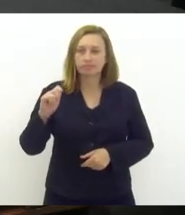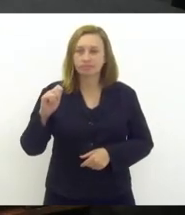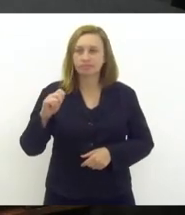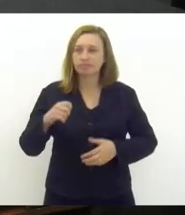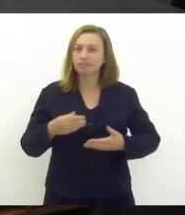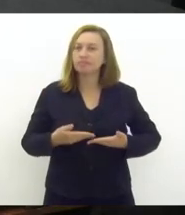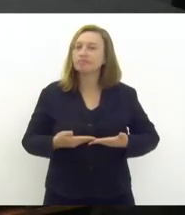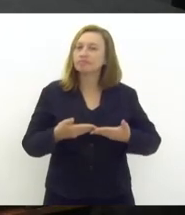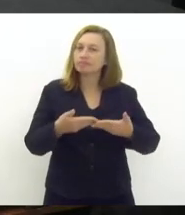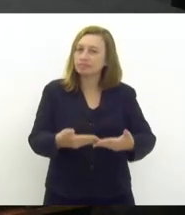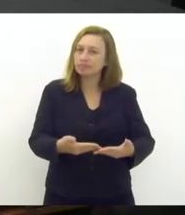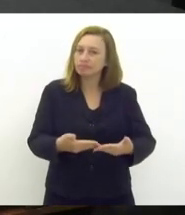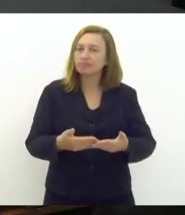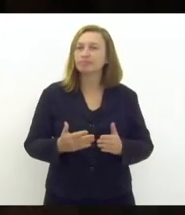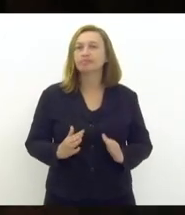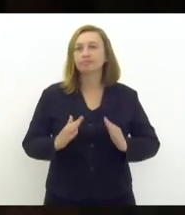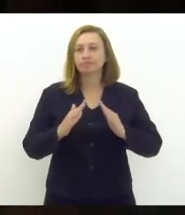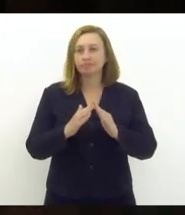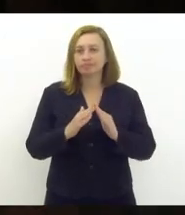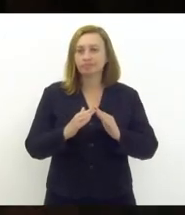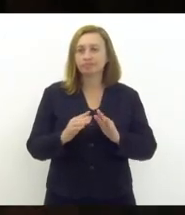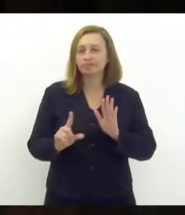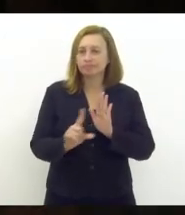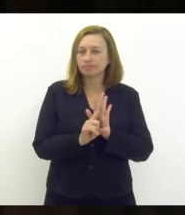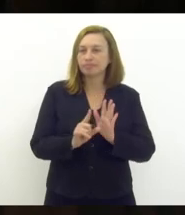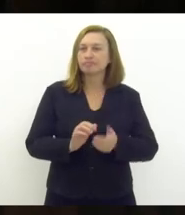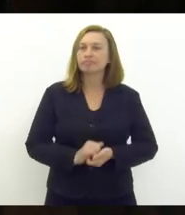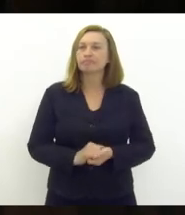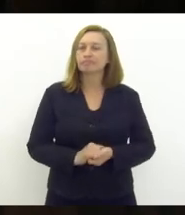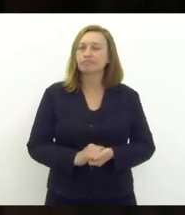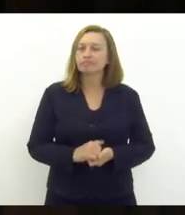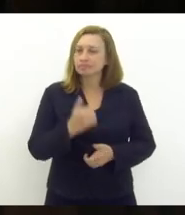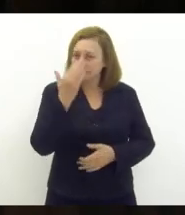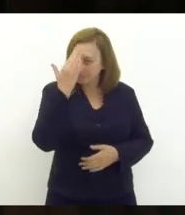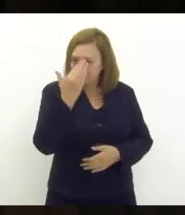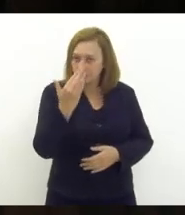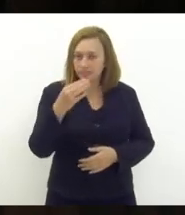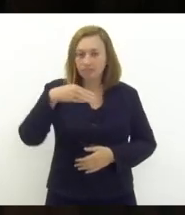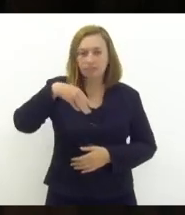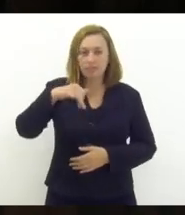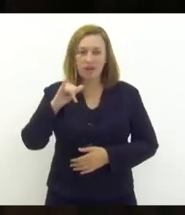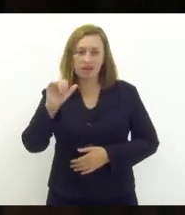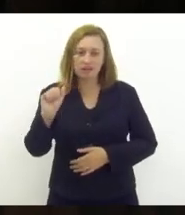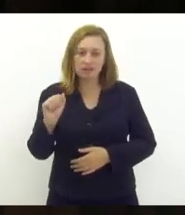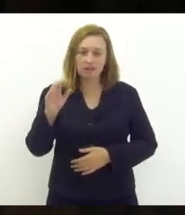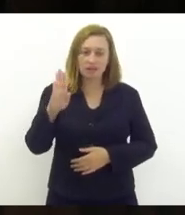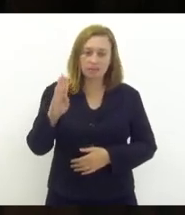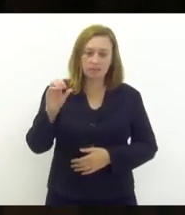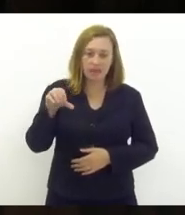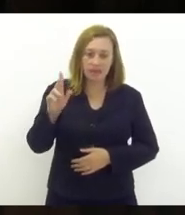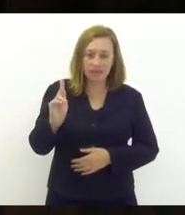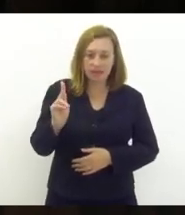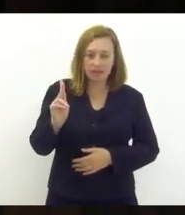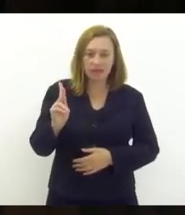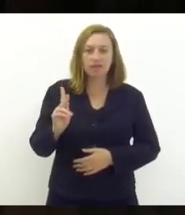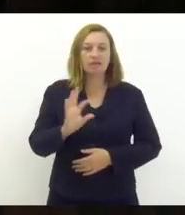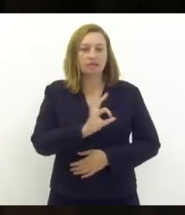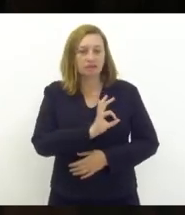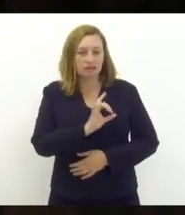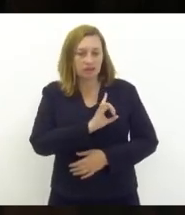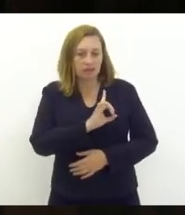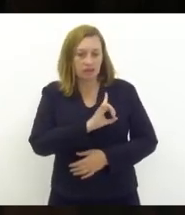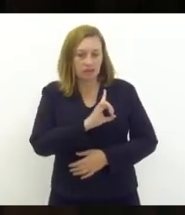oferecida por esta casa Legislativa Nossa agradecida senhora Márcia Beck Simões delegada da Polícia Civil do estado do Rio de